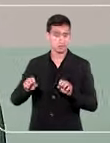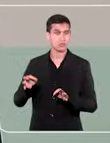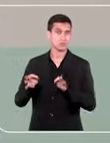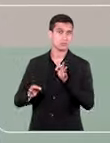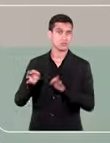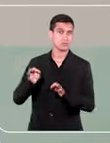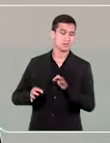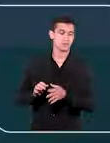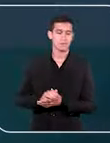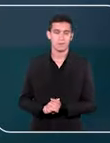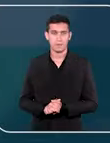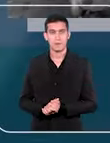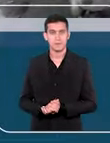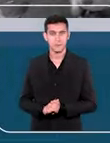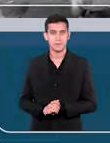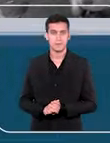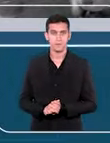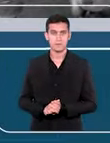de justiça.